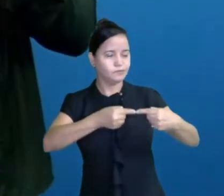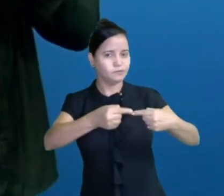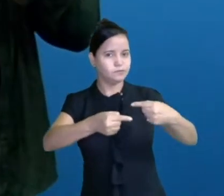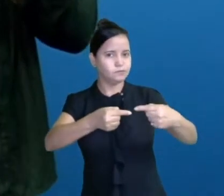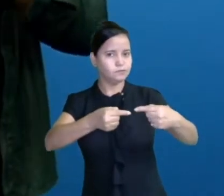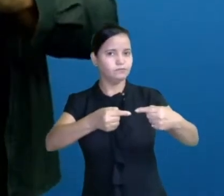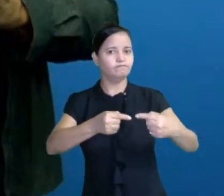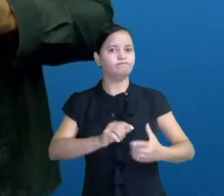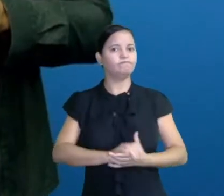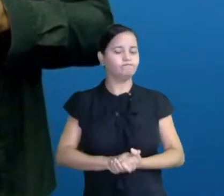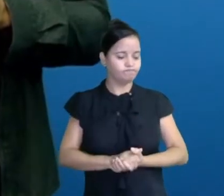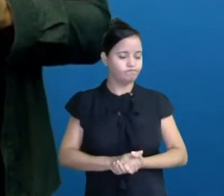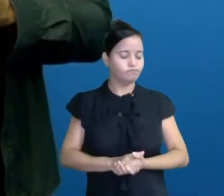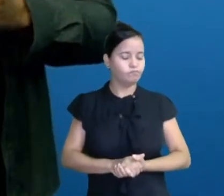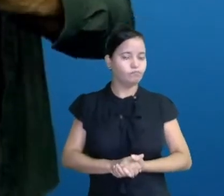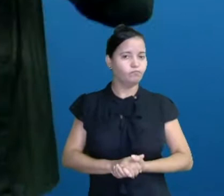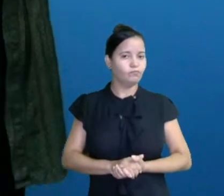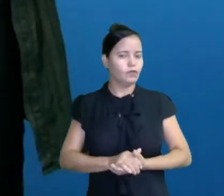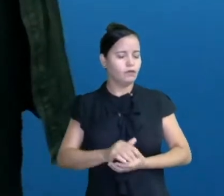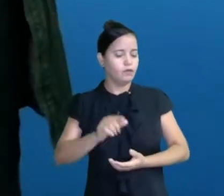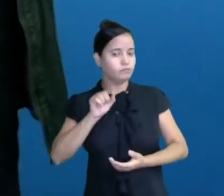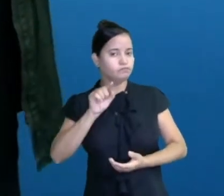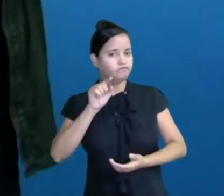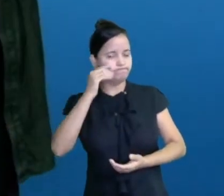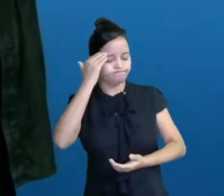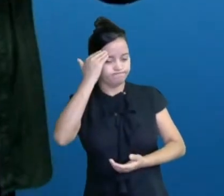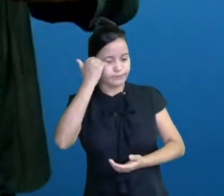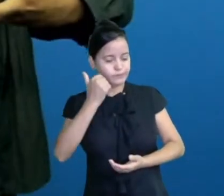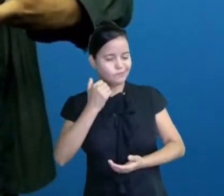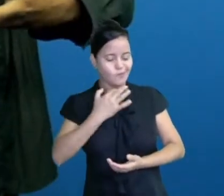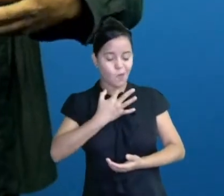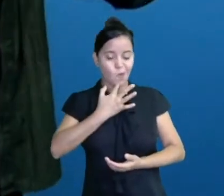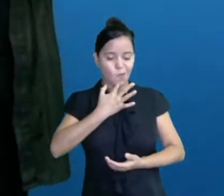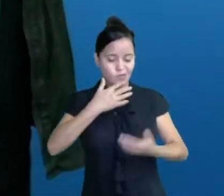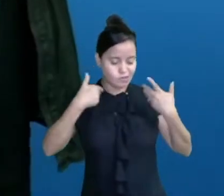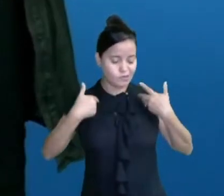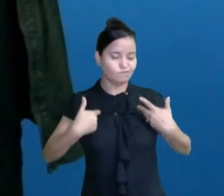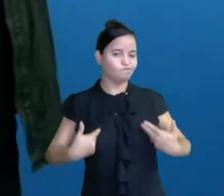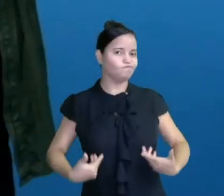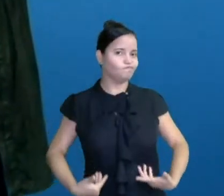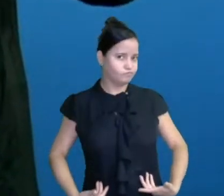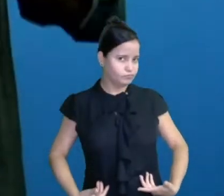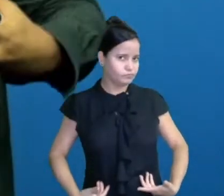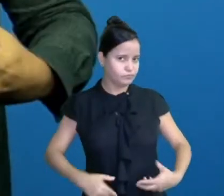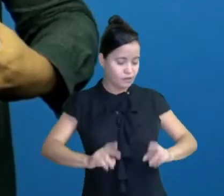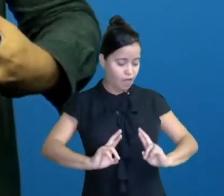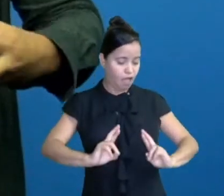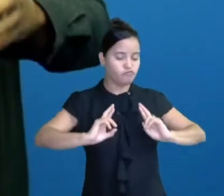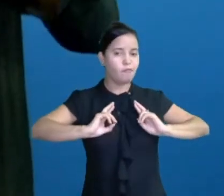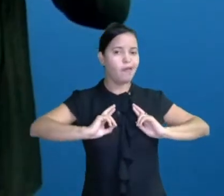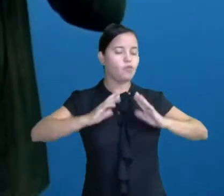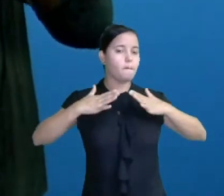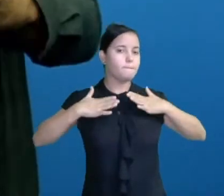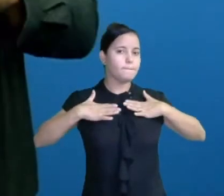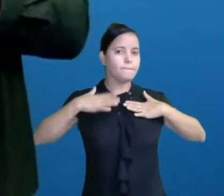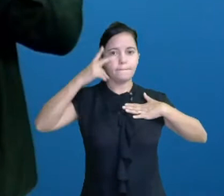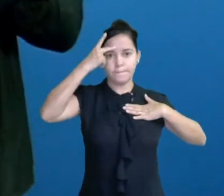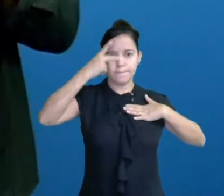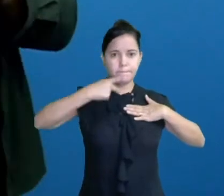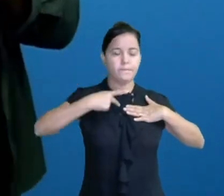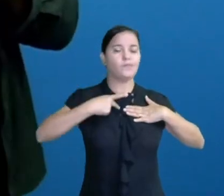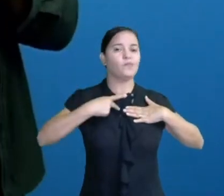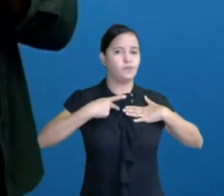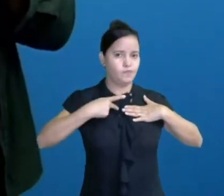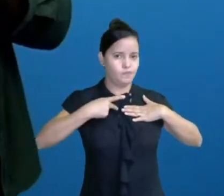importância, a legitimidade desse saber para que você possa se conhecer e que você possa se respeitar. Porque conhecimento